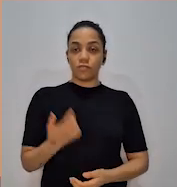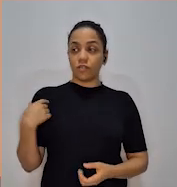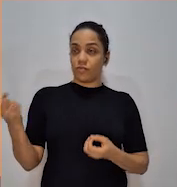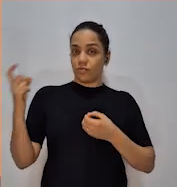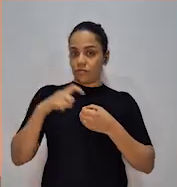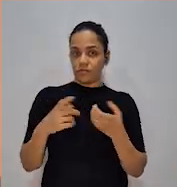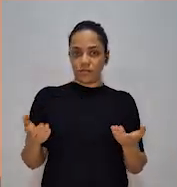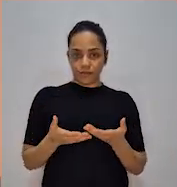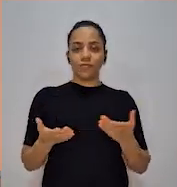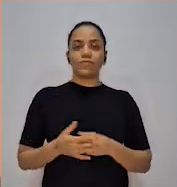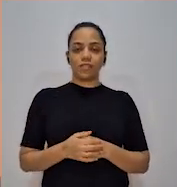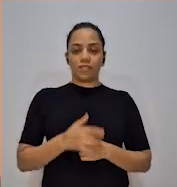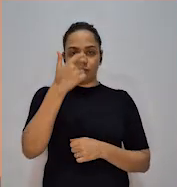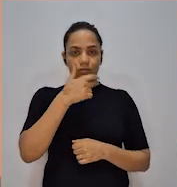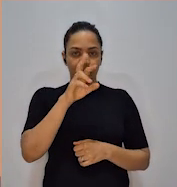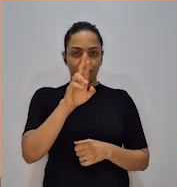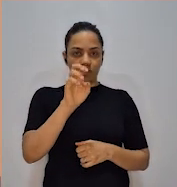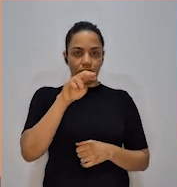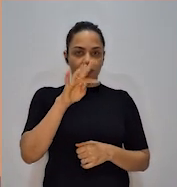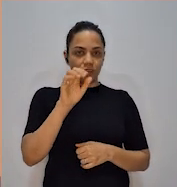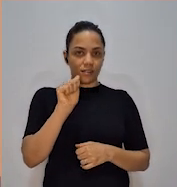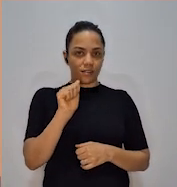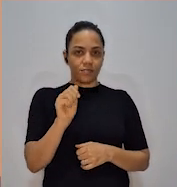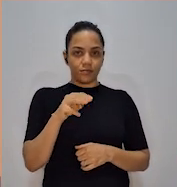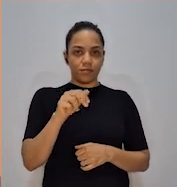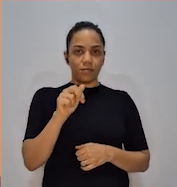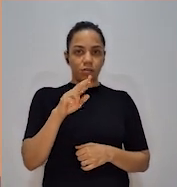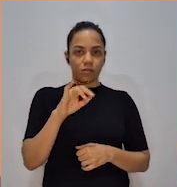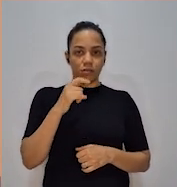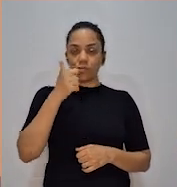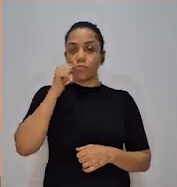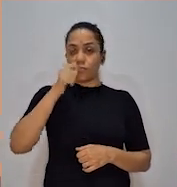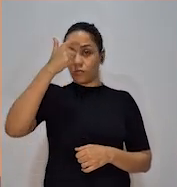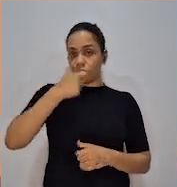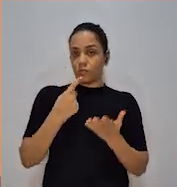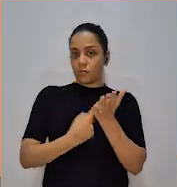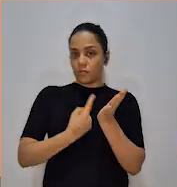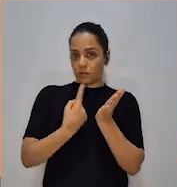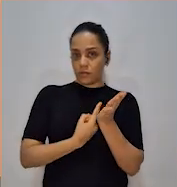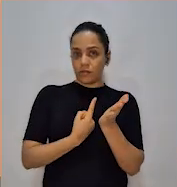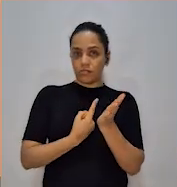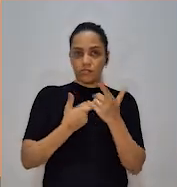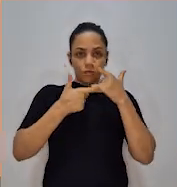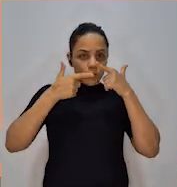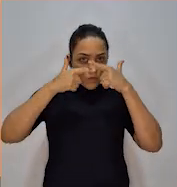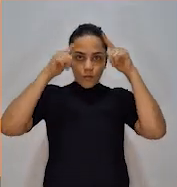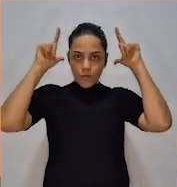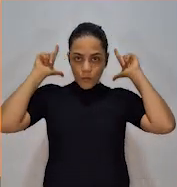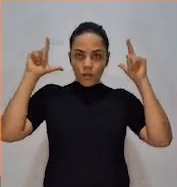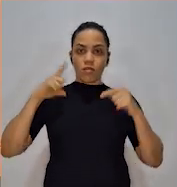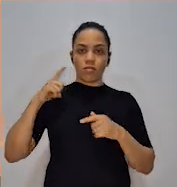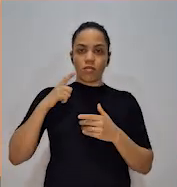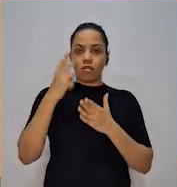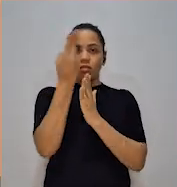Retomamos aqui. Eu sou Renata Martorelli. Sou uma mulher branca tenho cabelo raspado, uma tatuagem